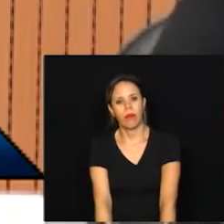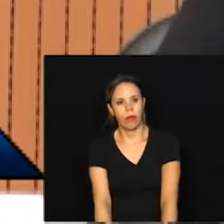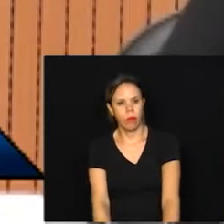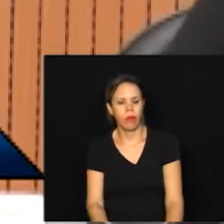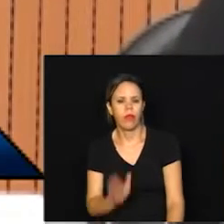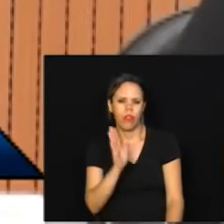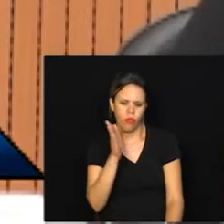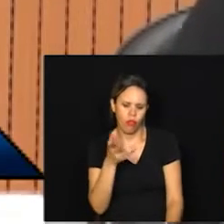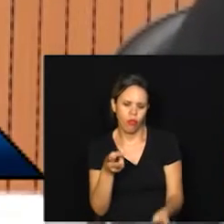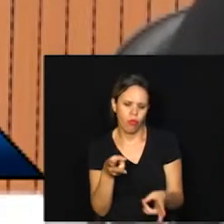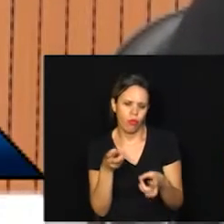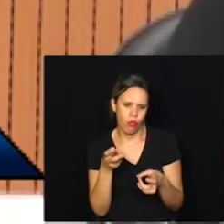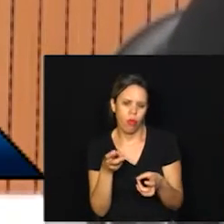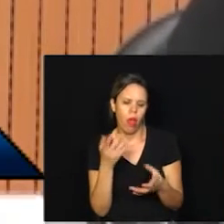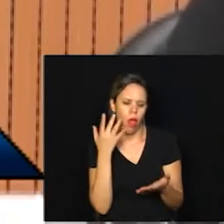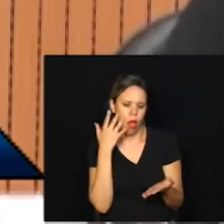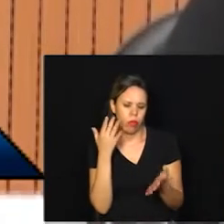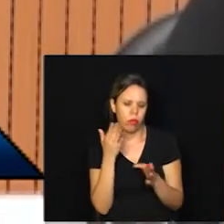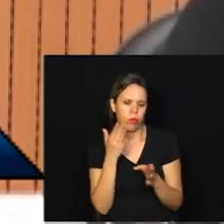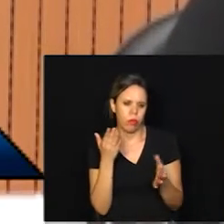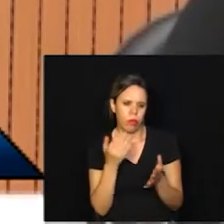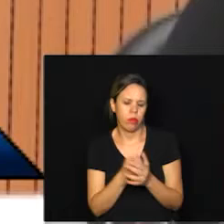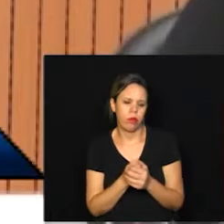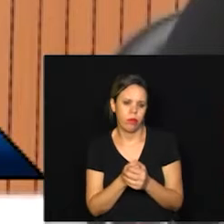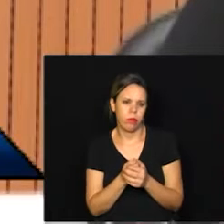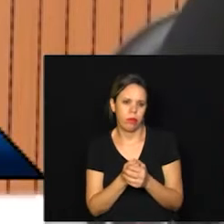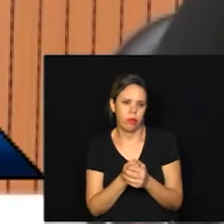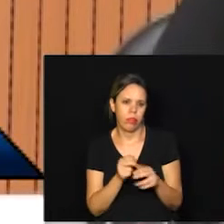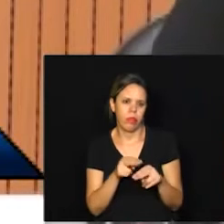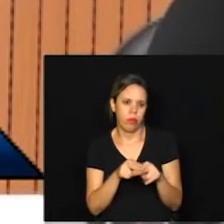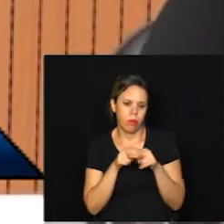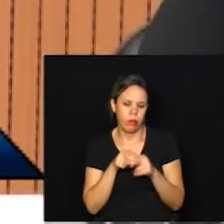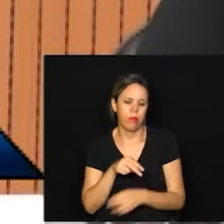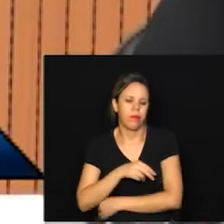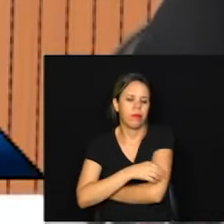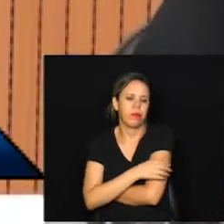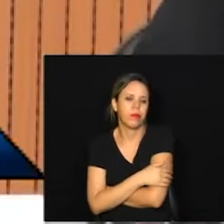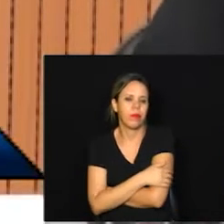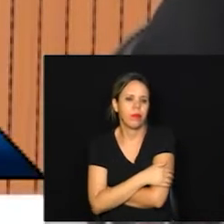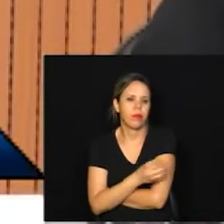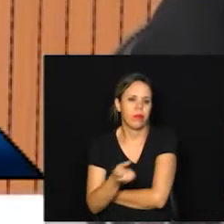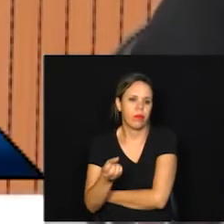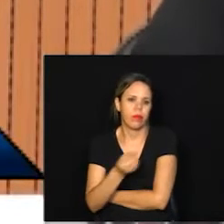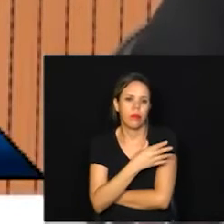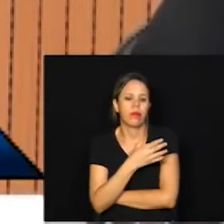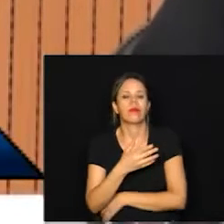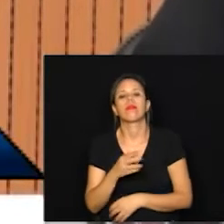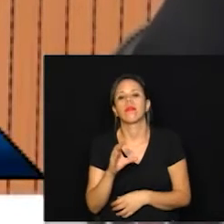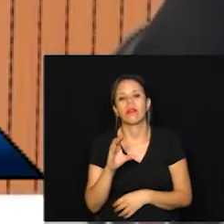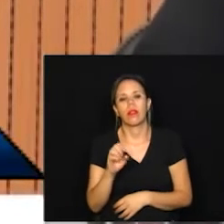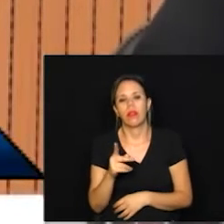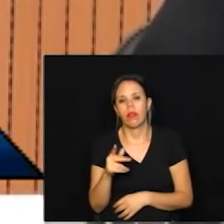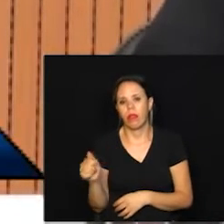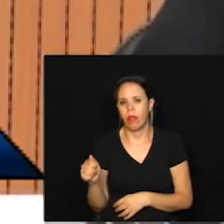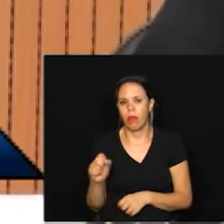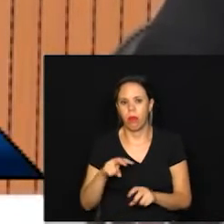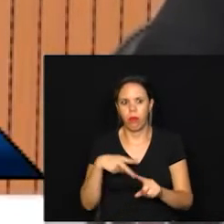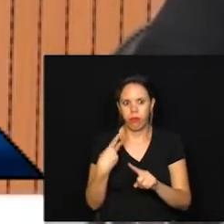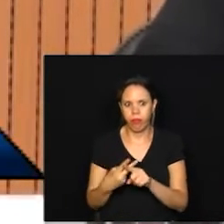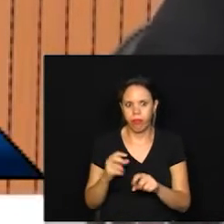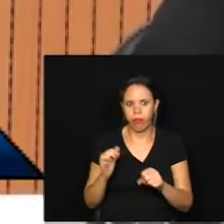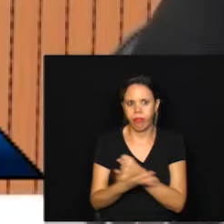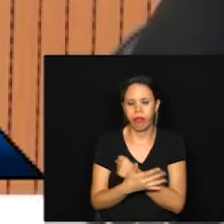Já prevendo, e também por conta dessa nova cepa que está aí, e a